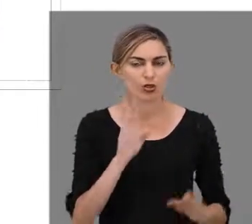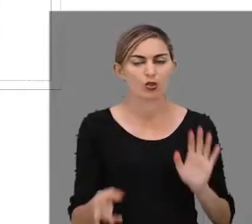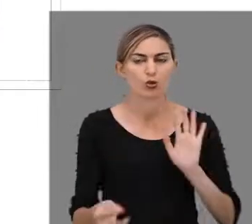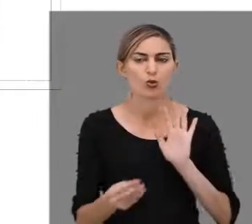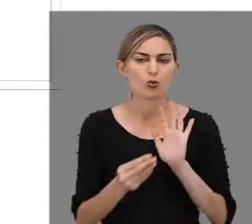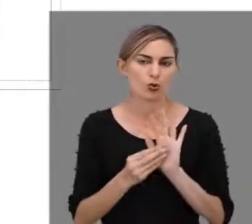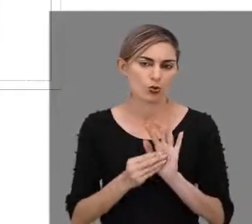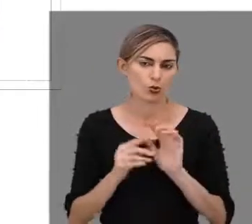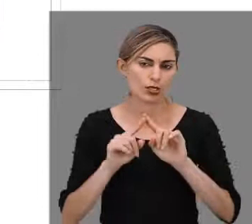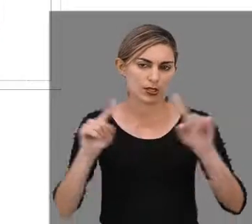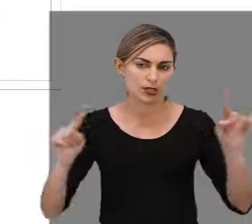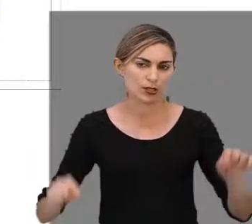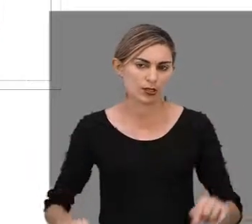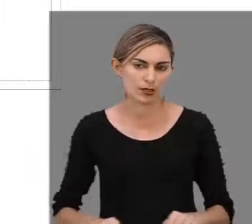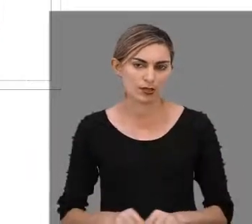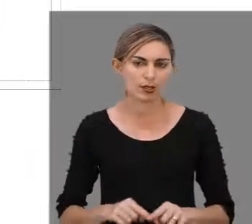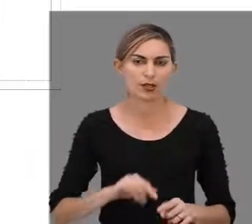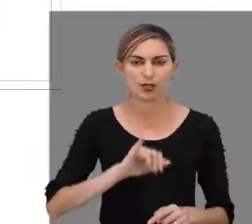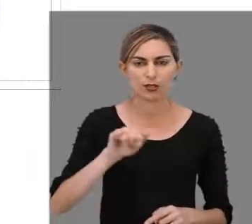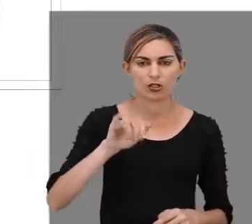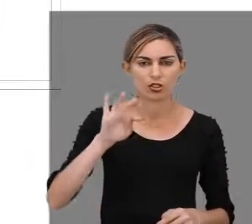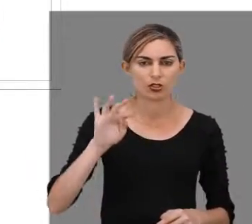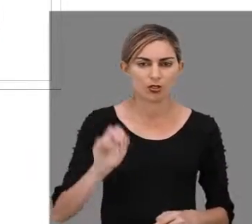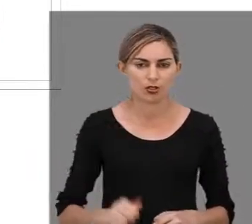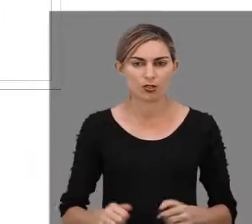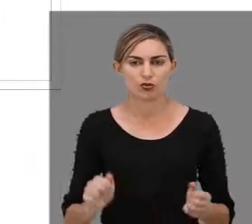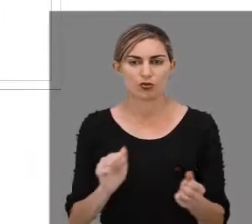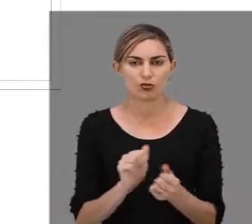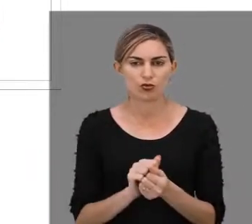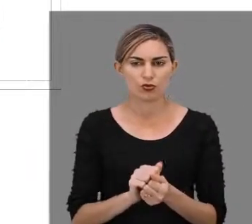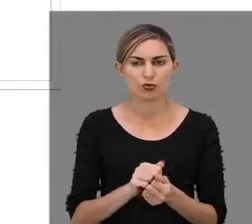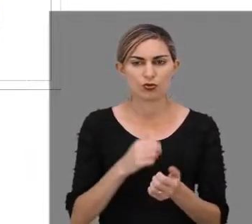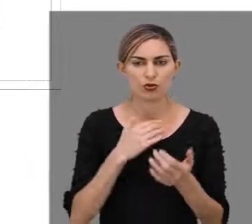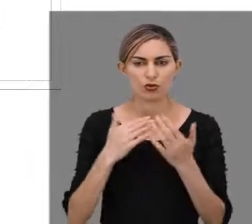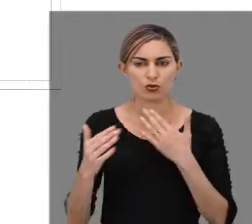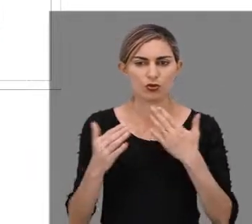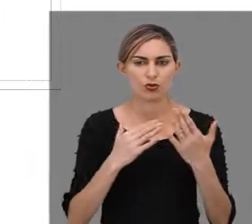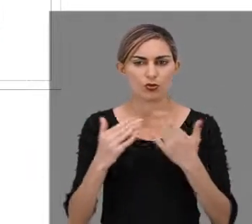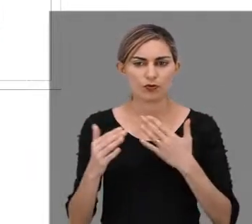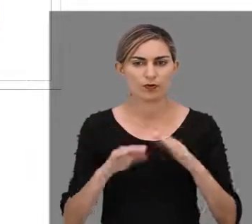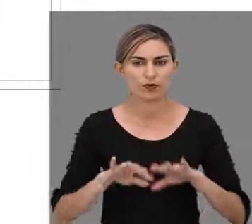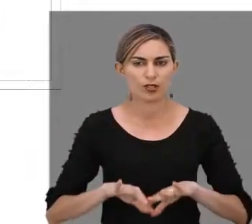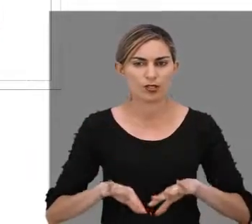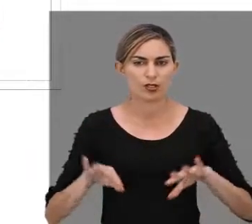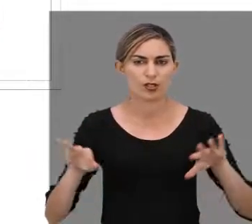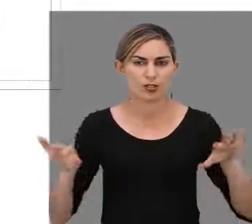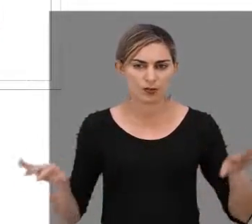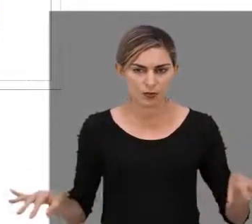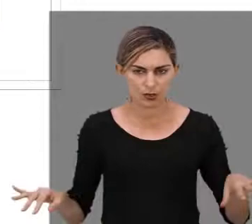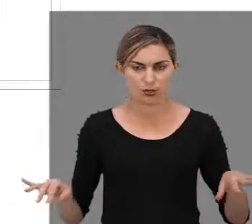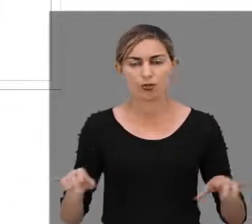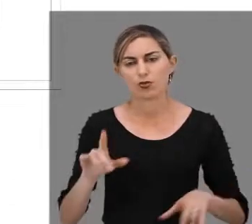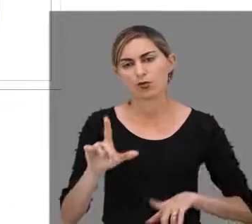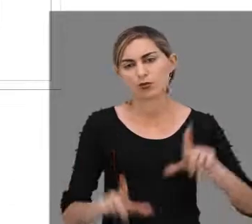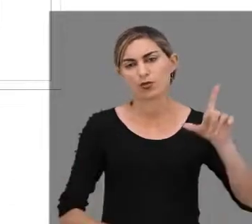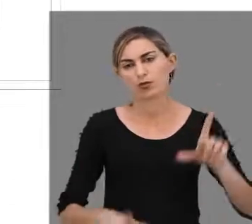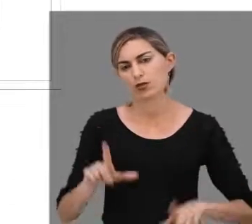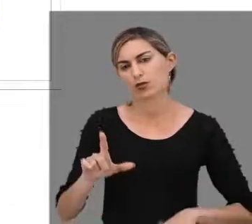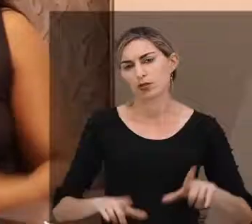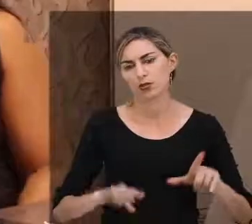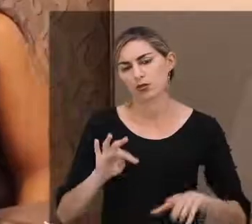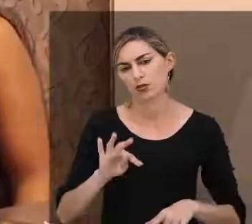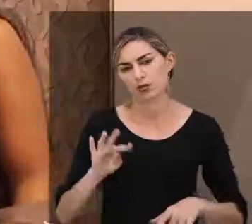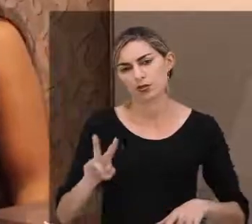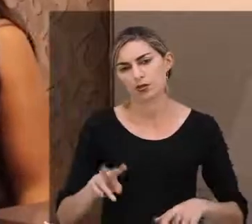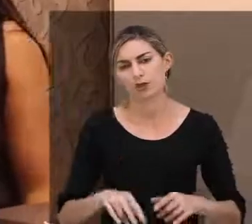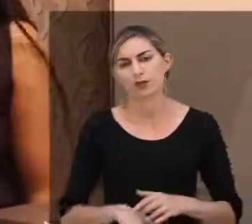botou a sala de jantar juntamente com a sala de conversação e separou a sala de TV. Muito